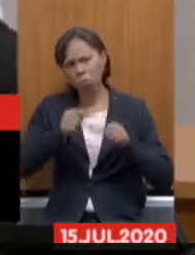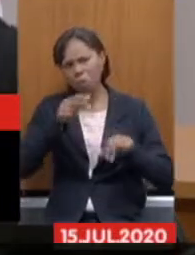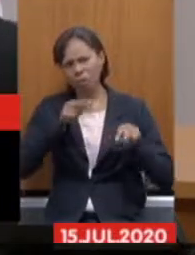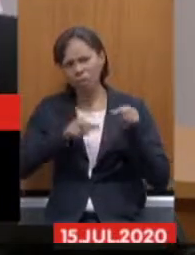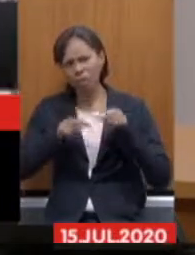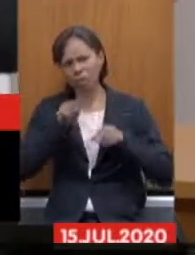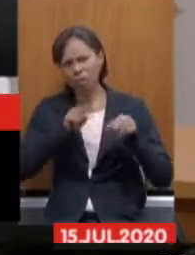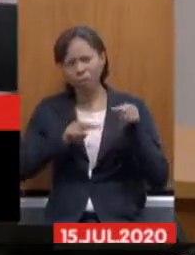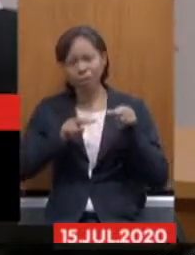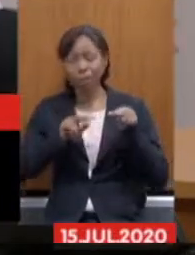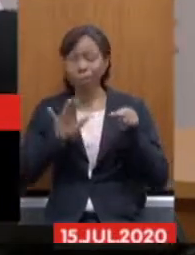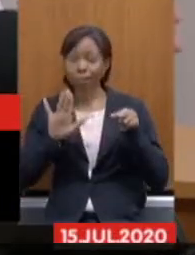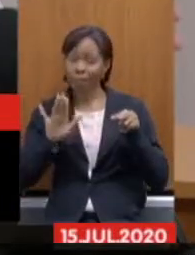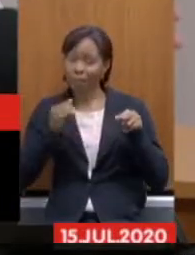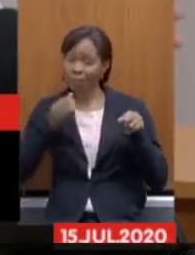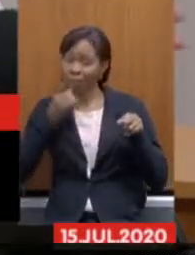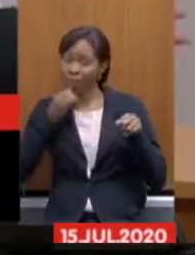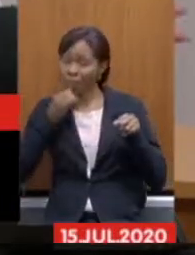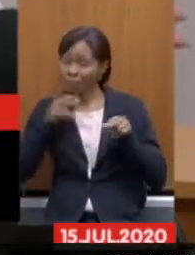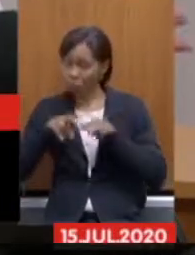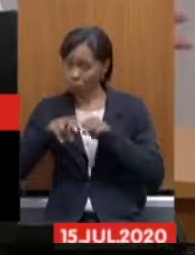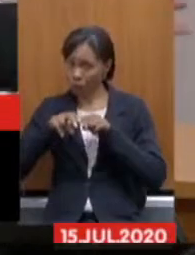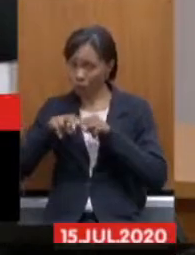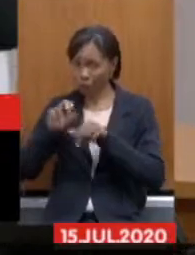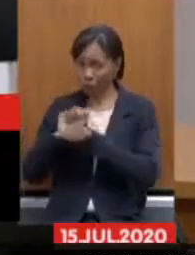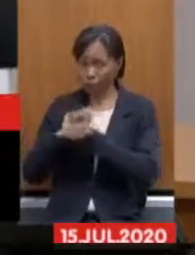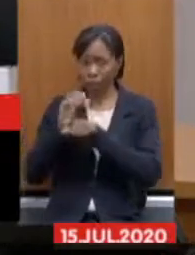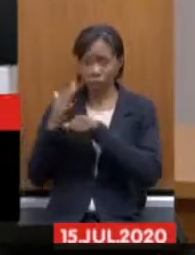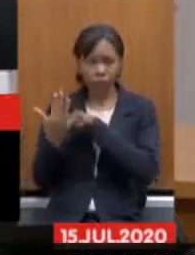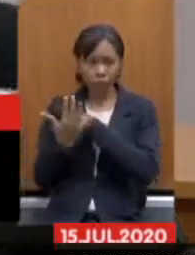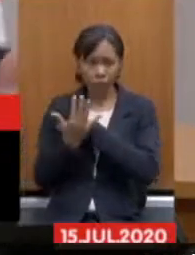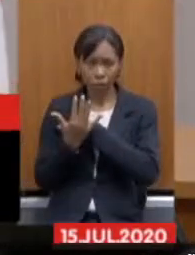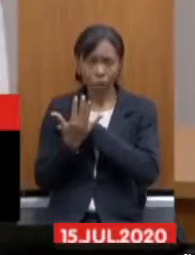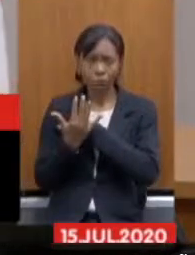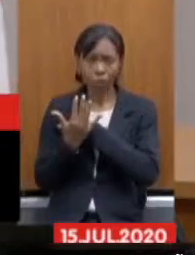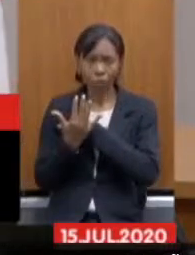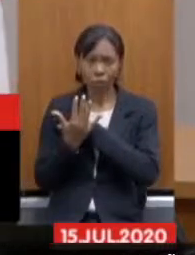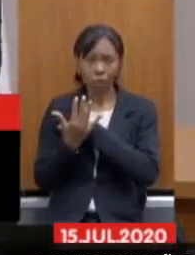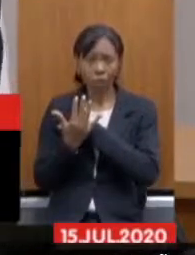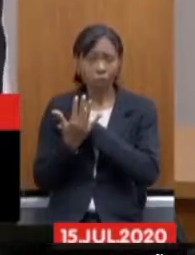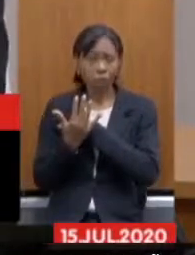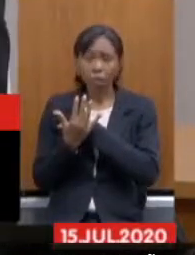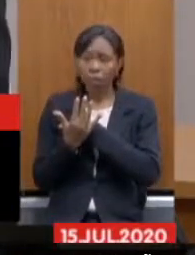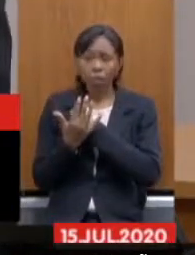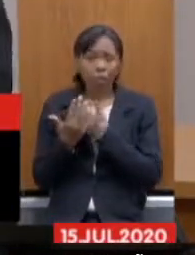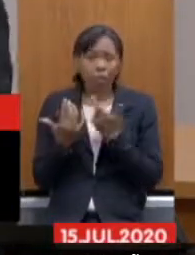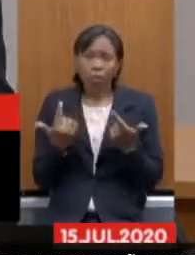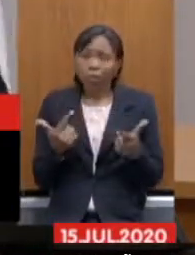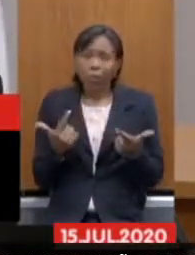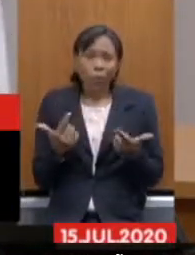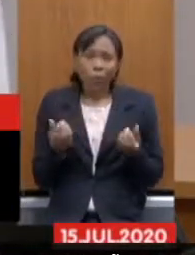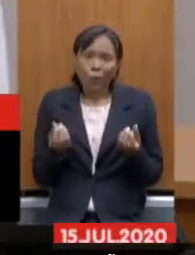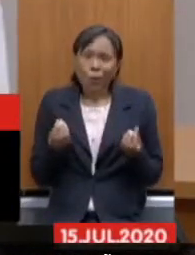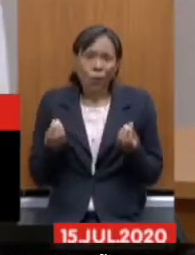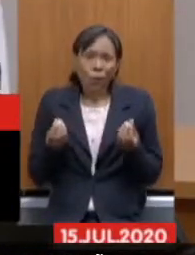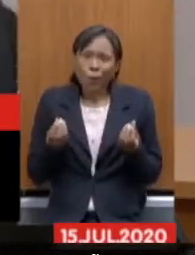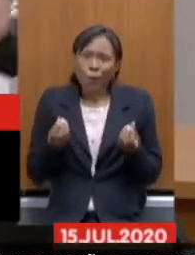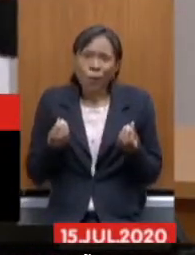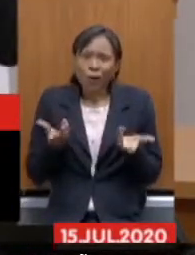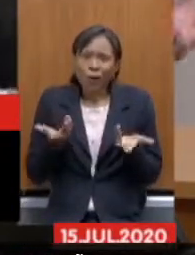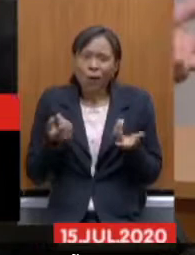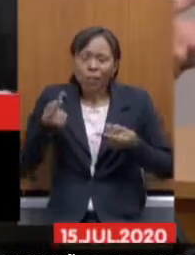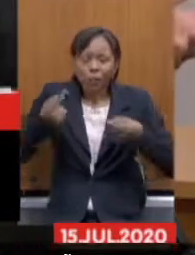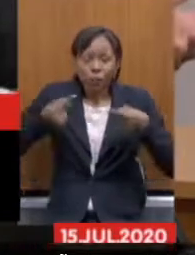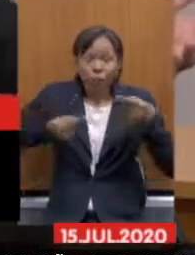infelizmente em razão desse quadro da pandemia senhores deputados senhoras deputadas nós não tivemos condições aqui de